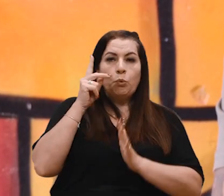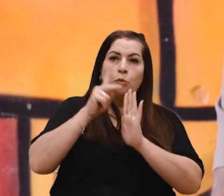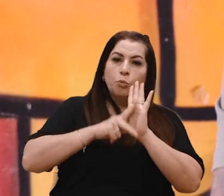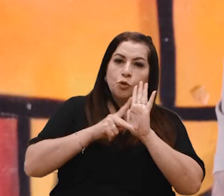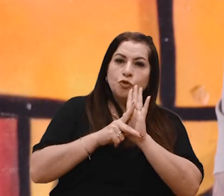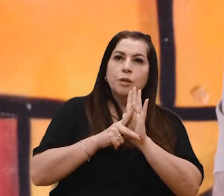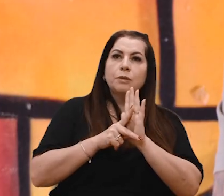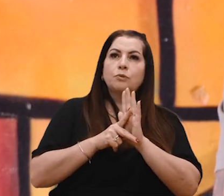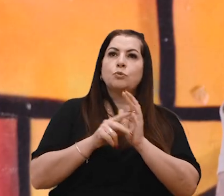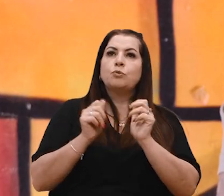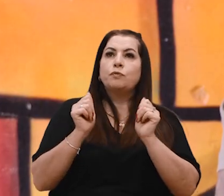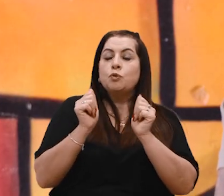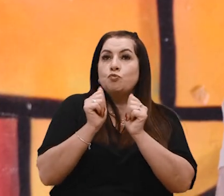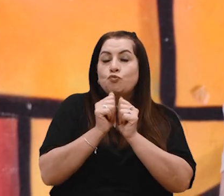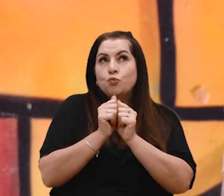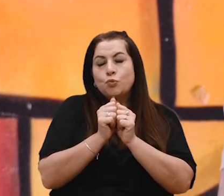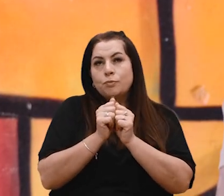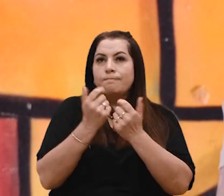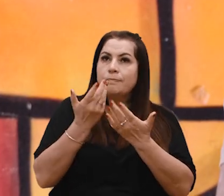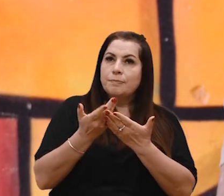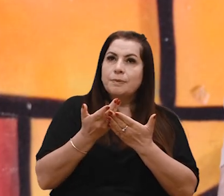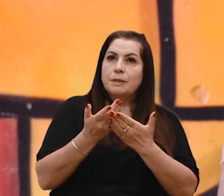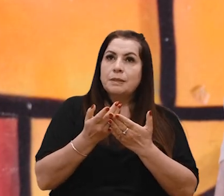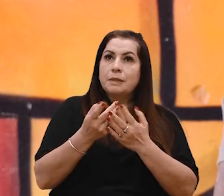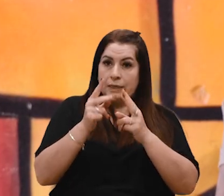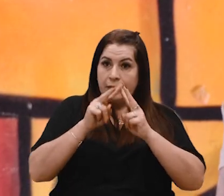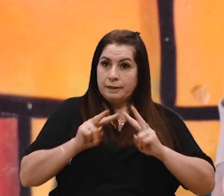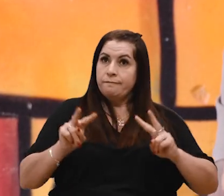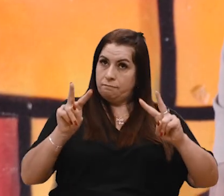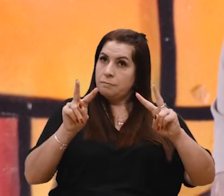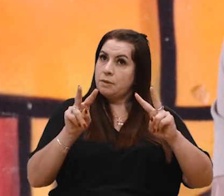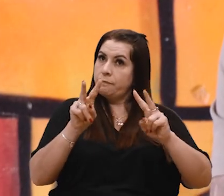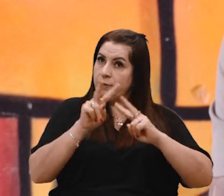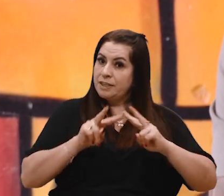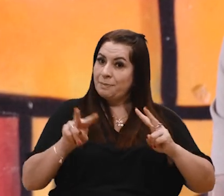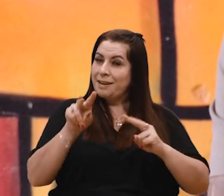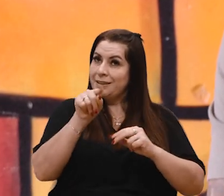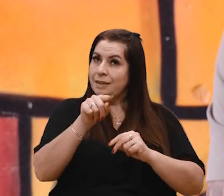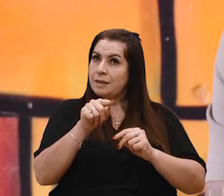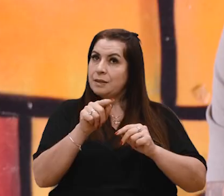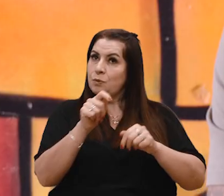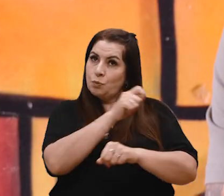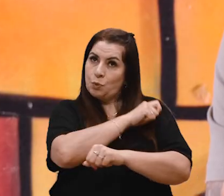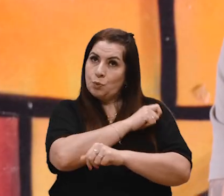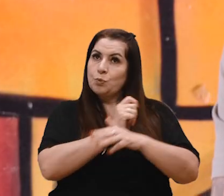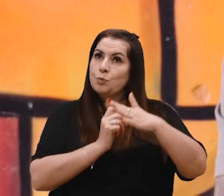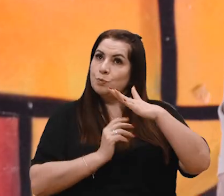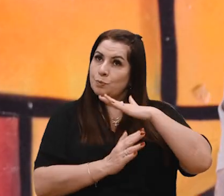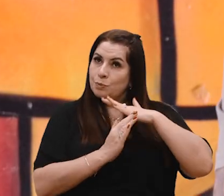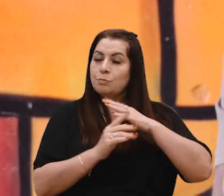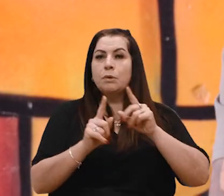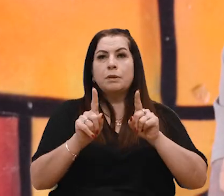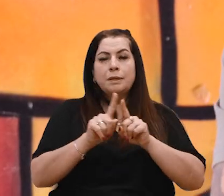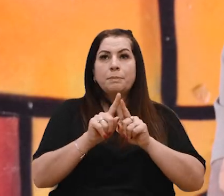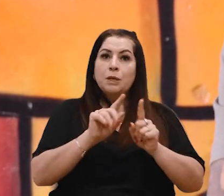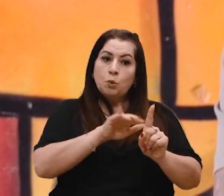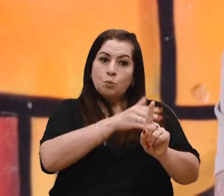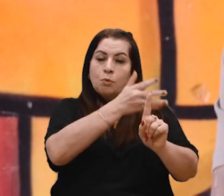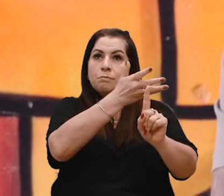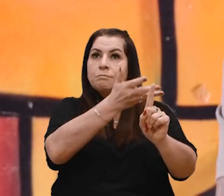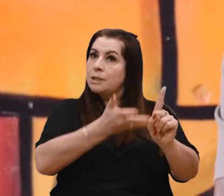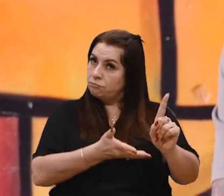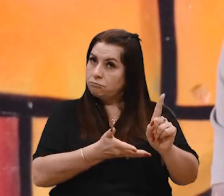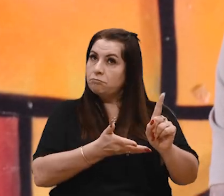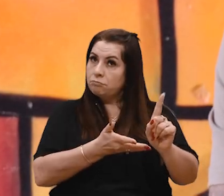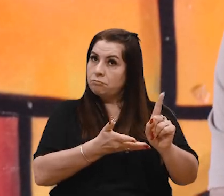gente pensou num projeto que fosse ao mesmo tempo desse visibilidade ao estudante imigrante, mas que